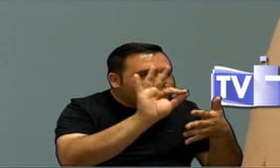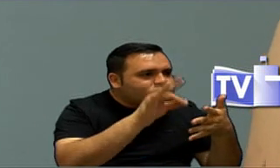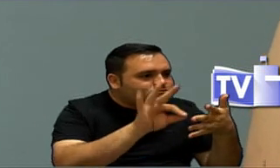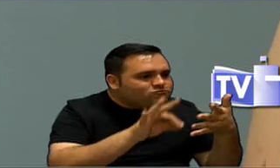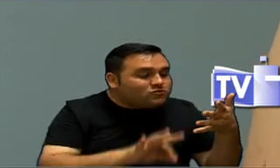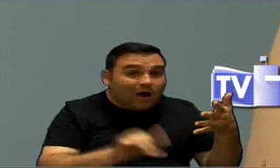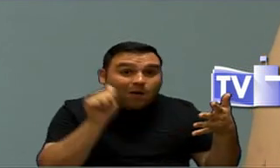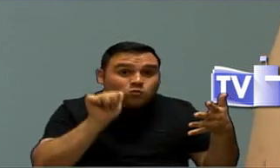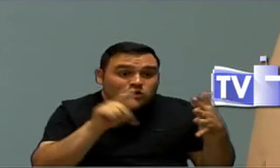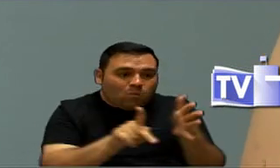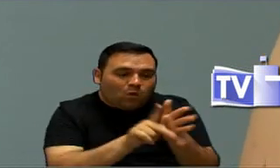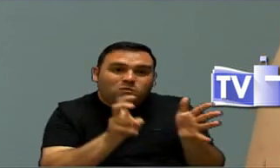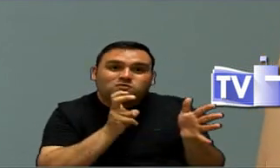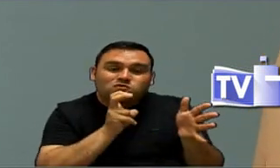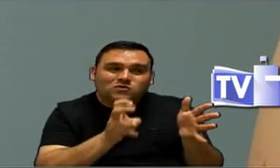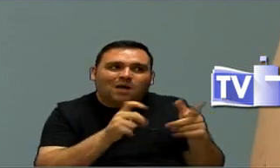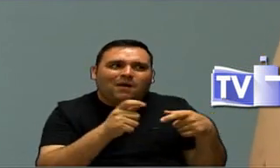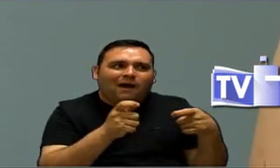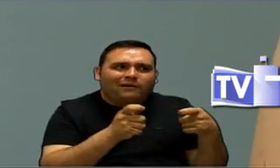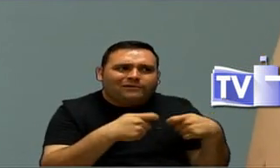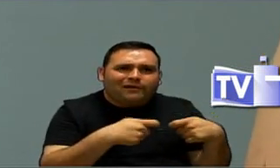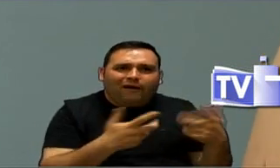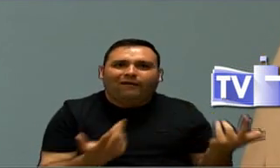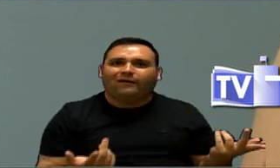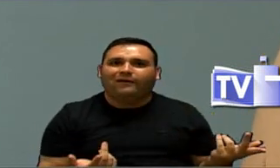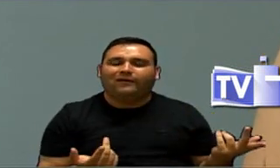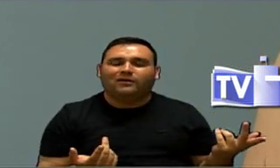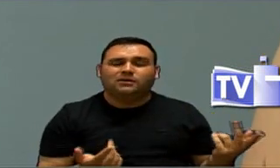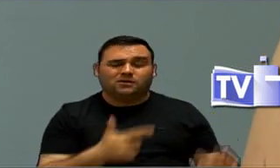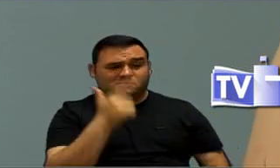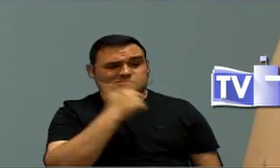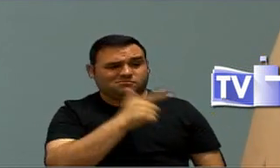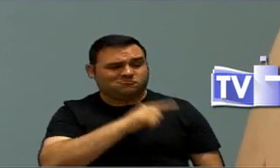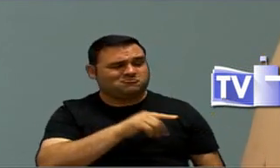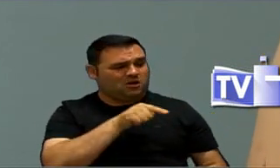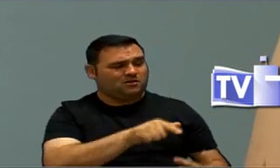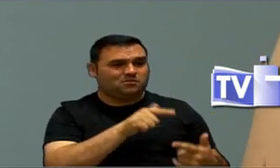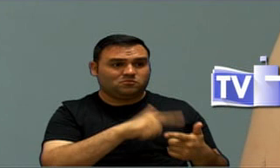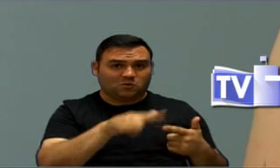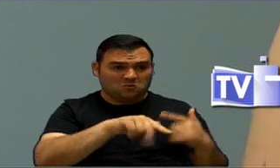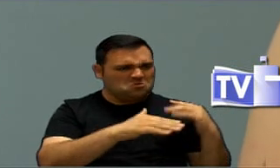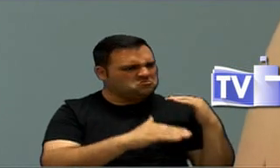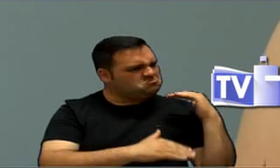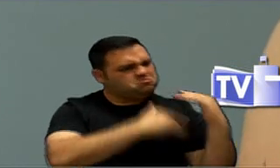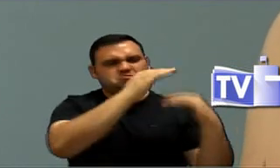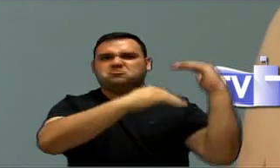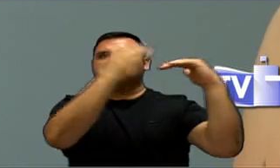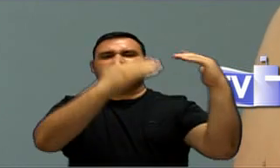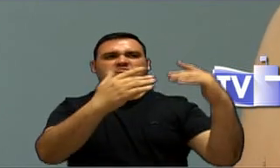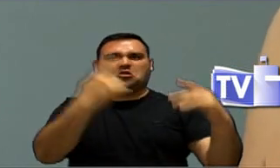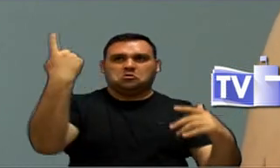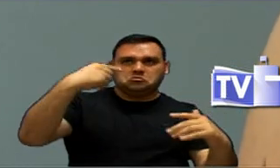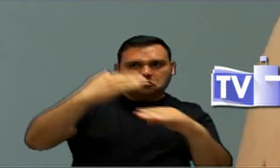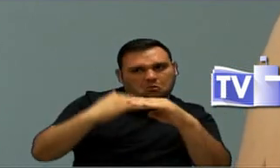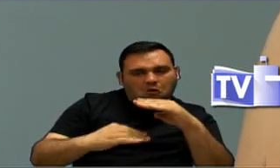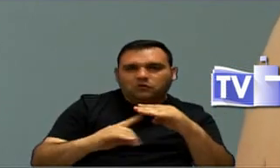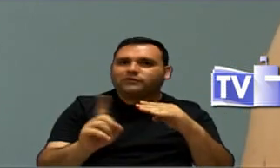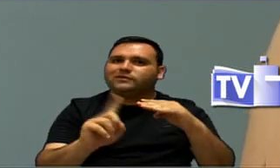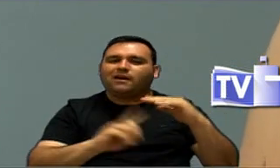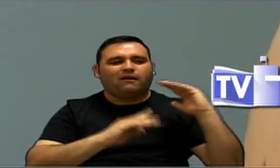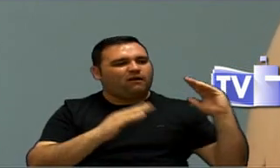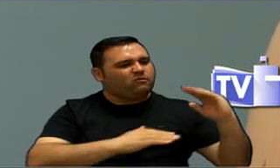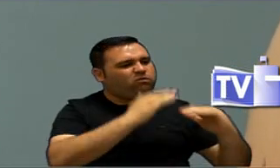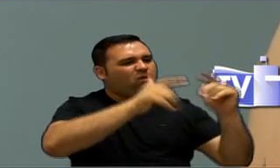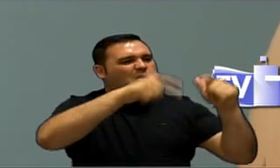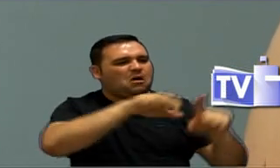mulher sorocabana ela saia dessa condição, ela consiga superar essa condição subalterna, ela consiga superar esse